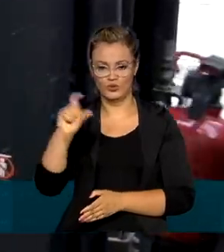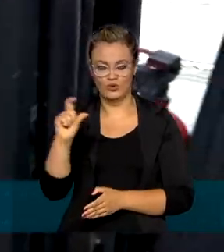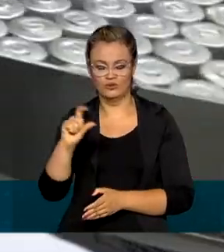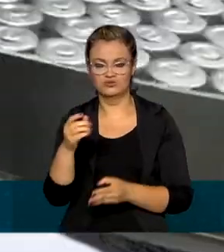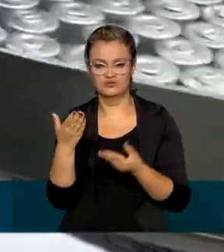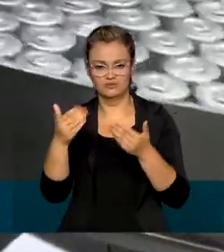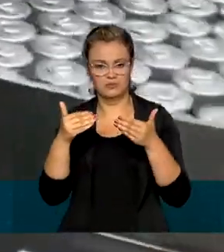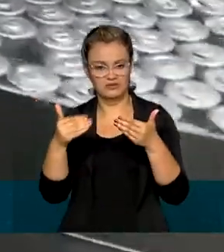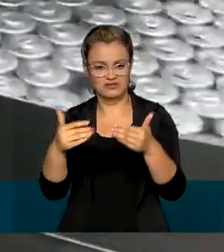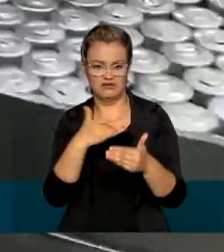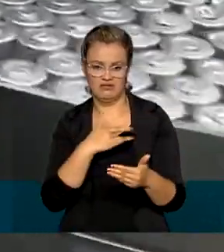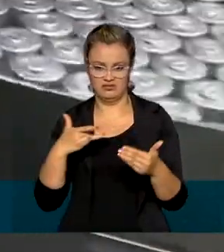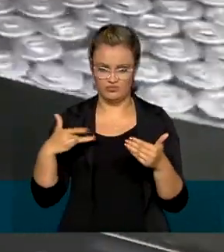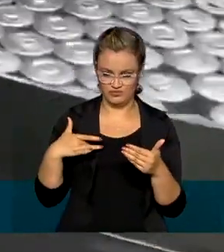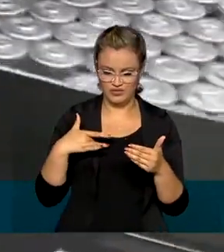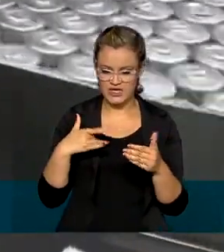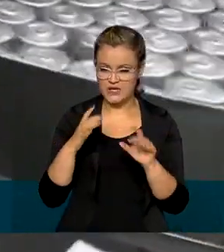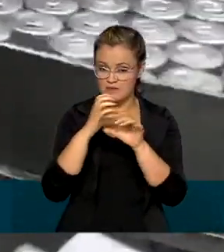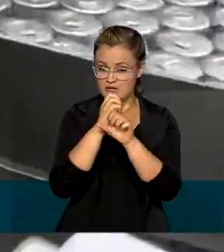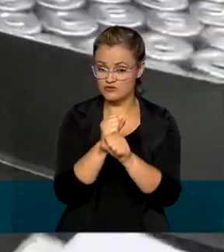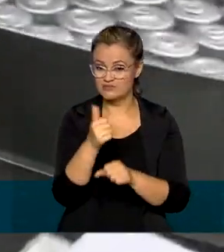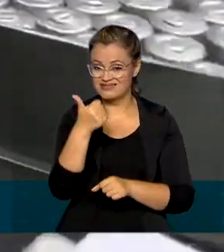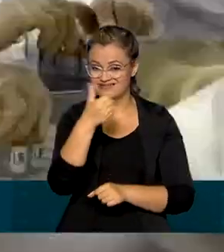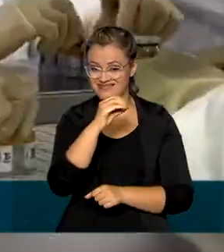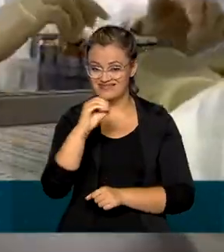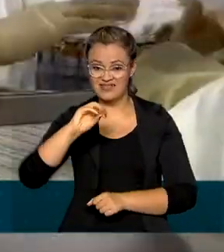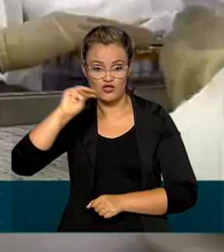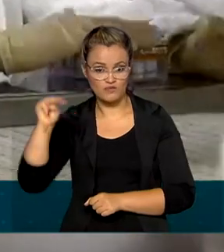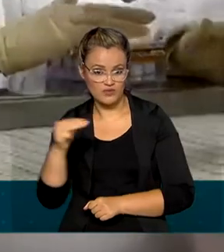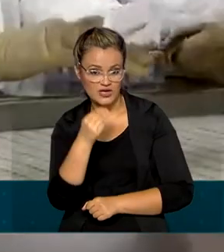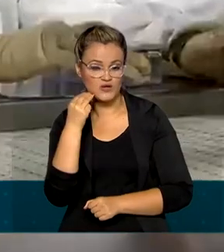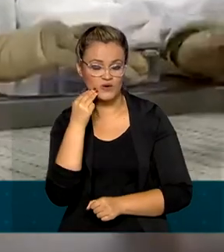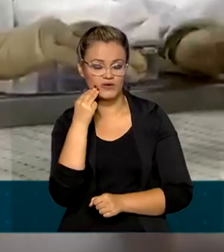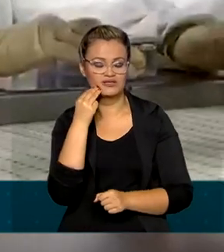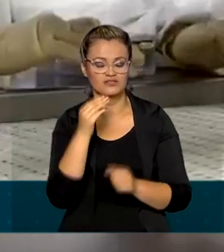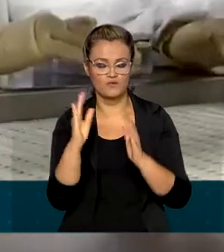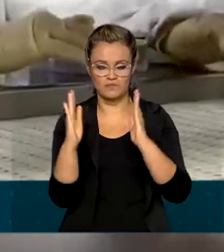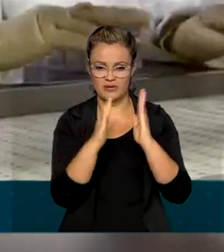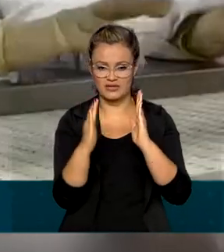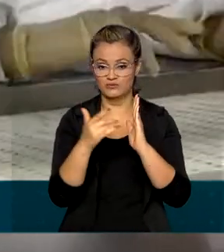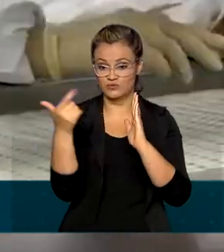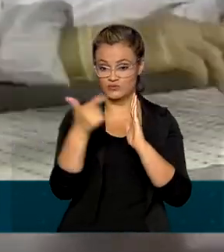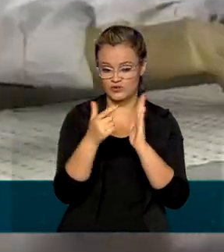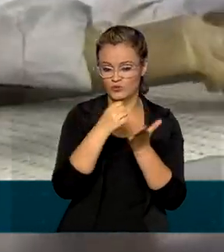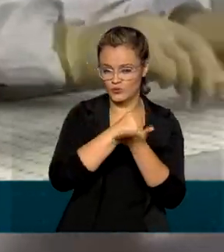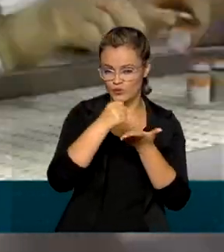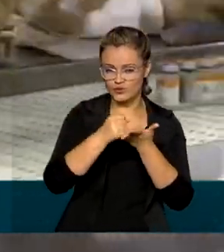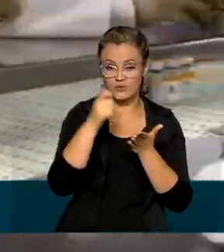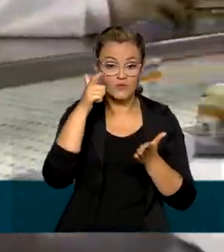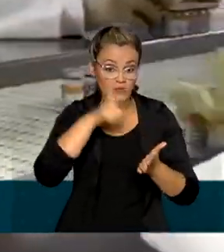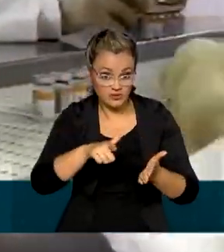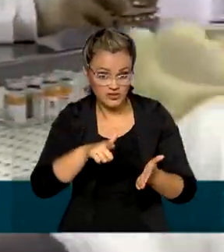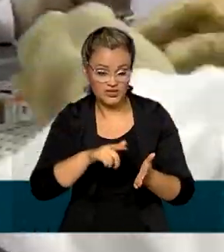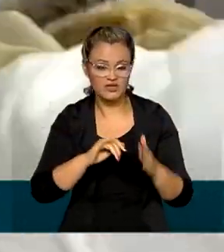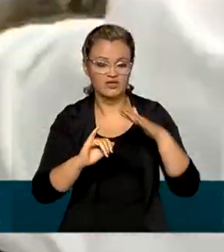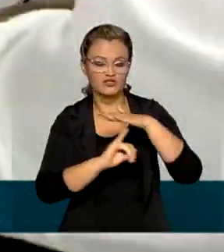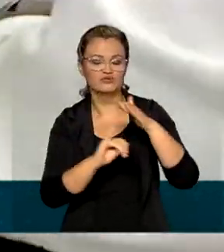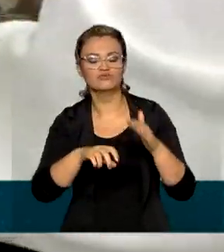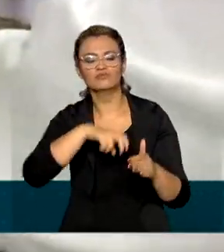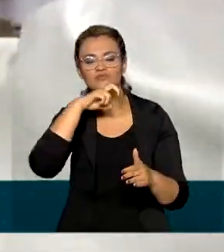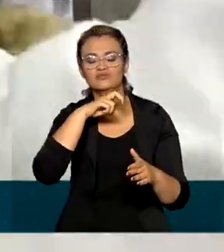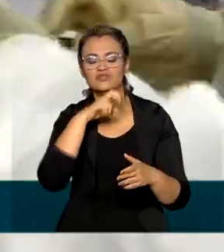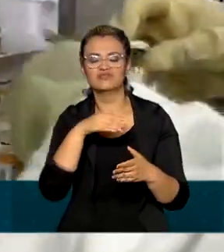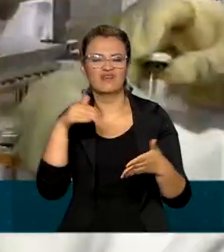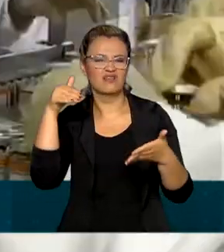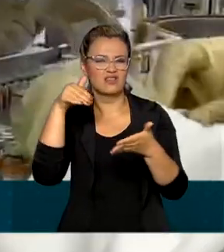da Saúde. Para totalizar 100 milhões de doses e cumprir a segunda etapa do contrato, o Instituto Butantan deve